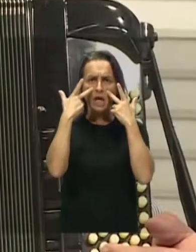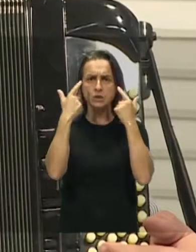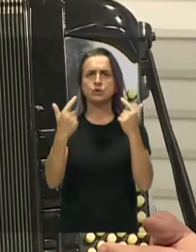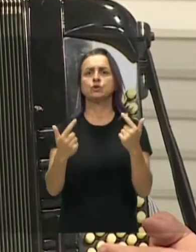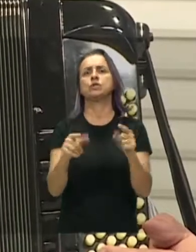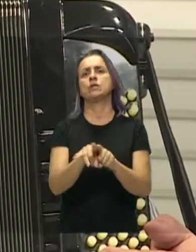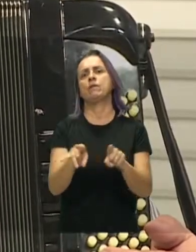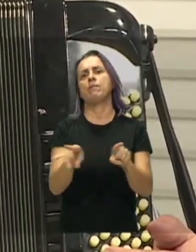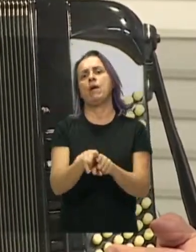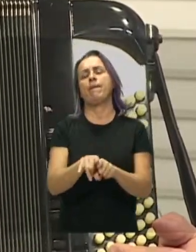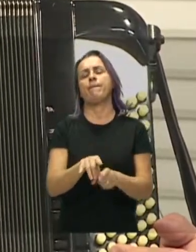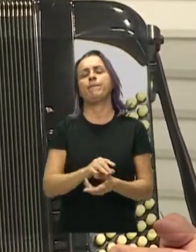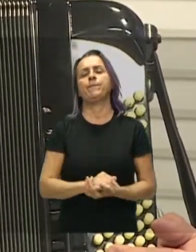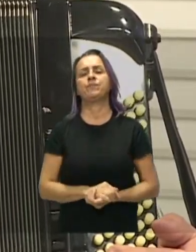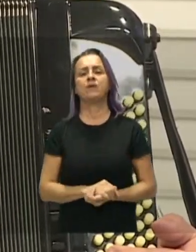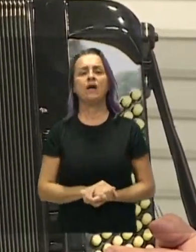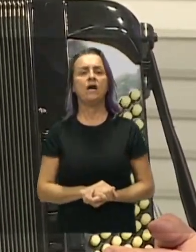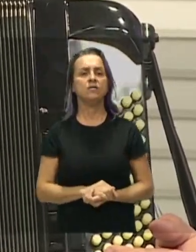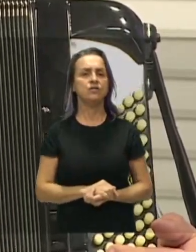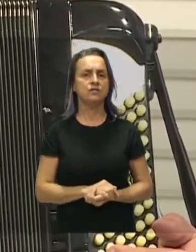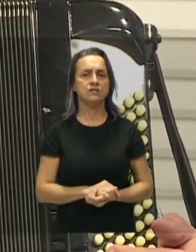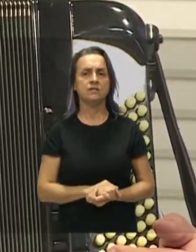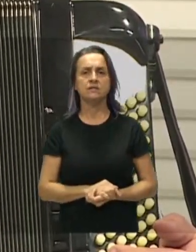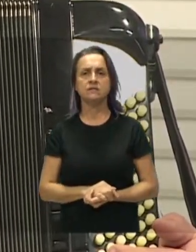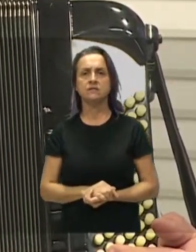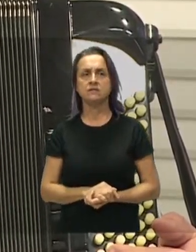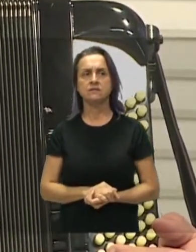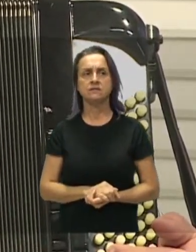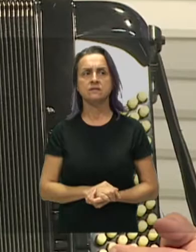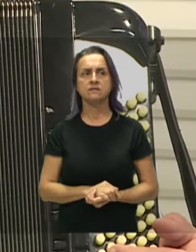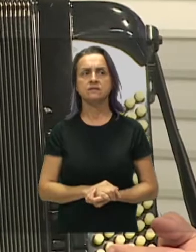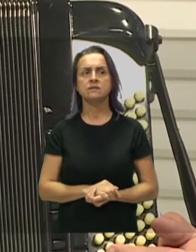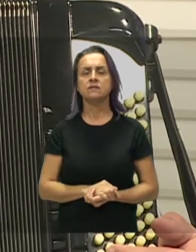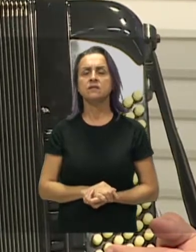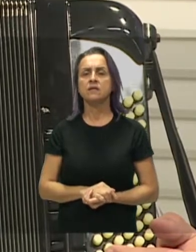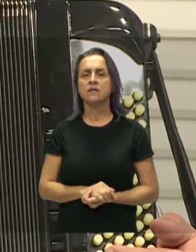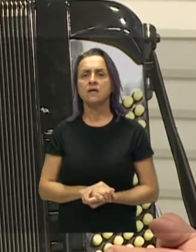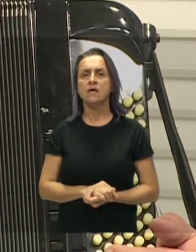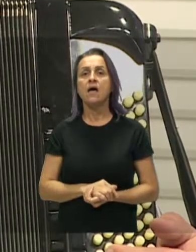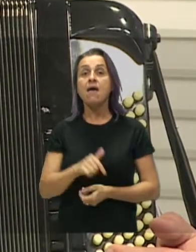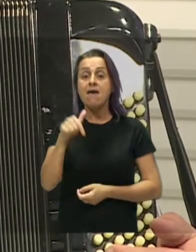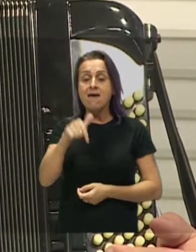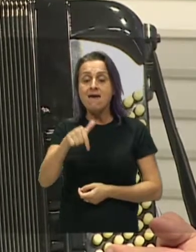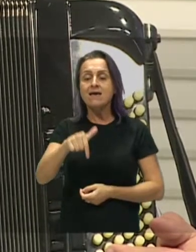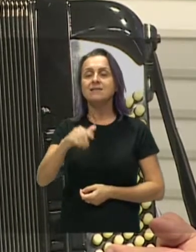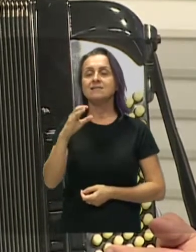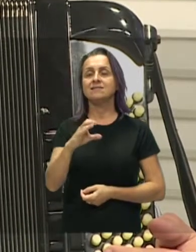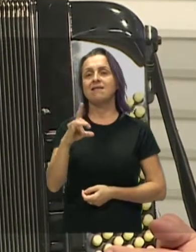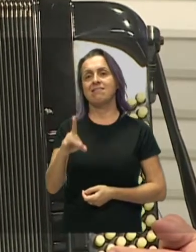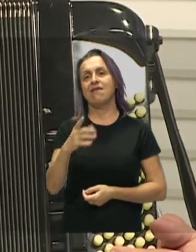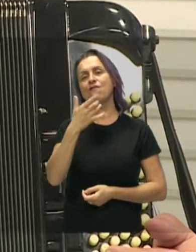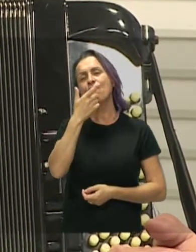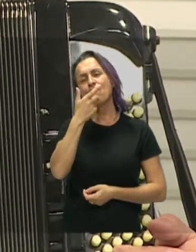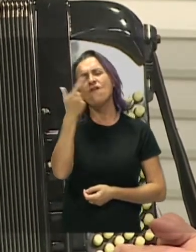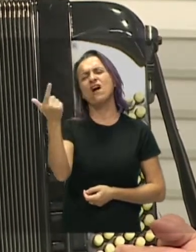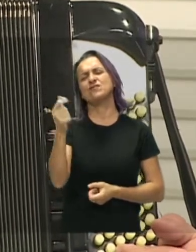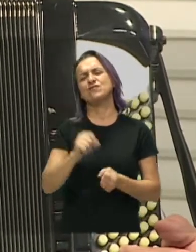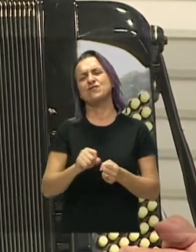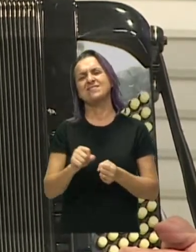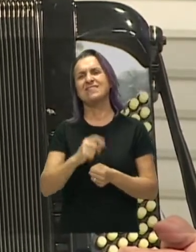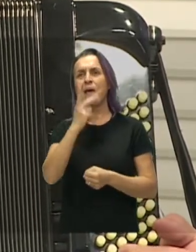foi muito fácil de fazer. Até corro o risco de parecer um pouco arrogante falando